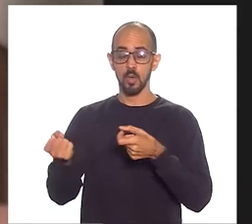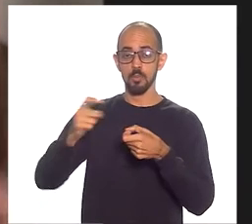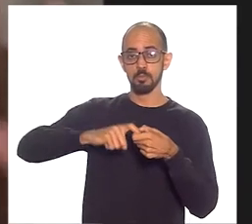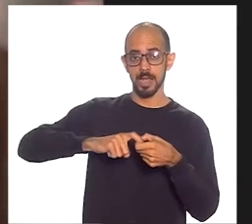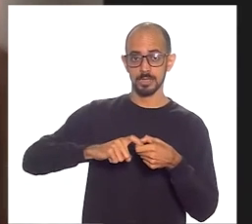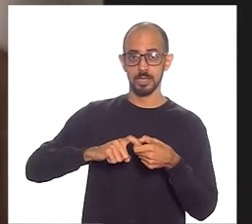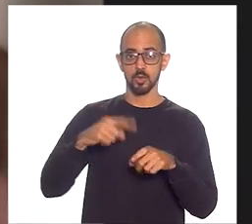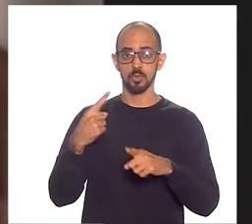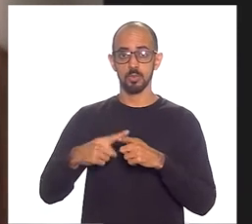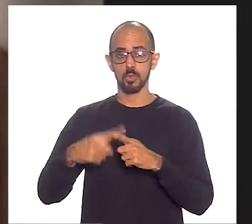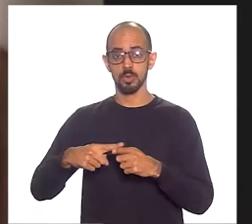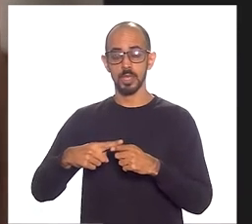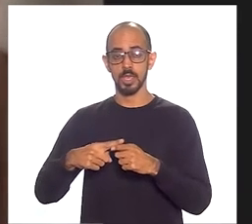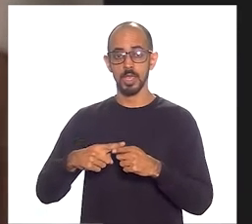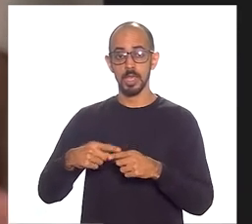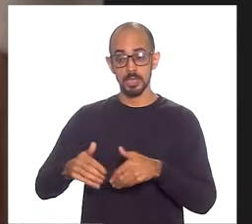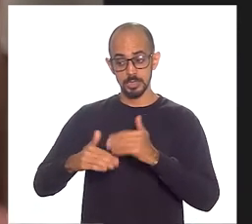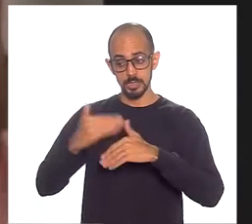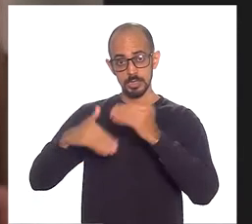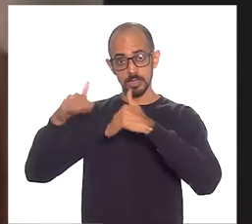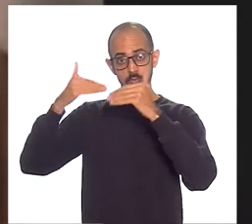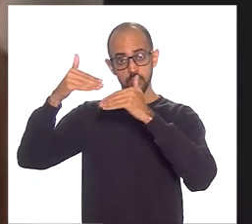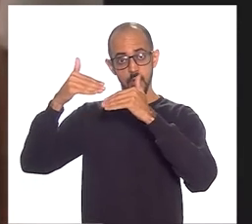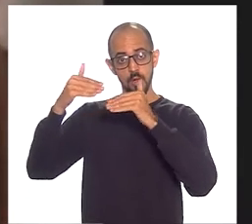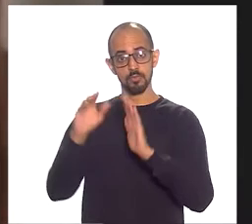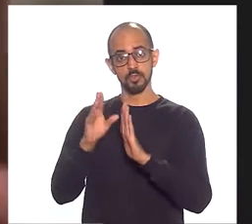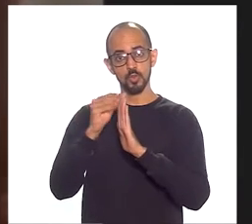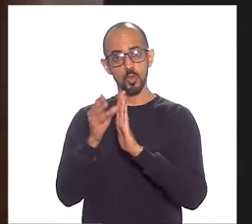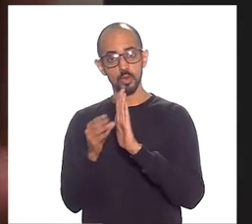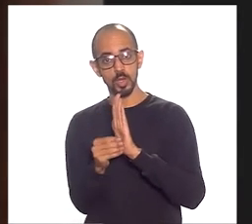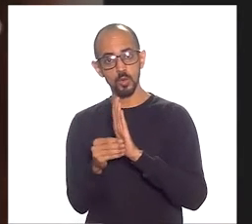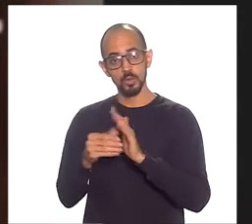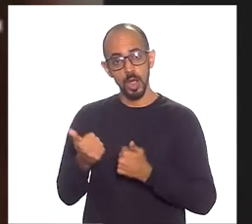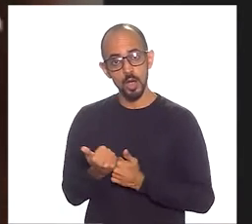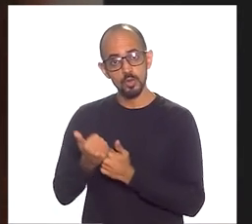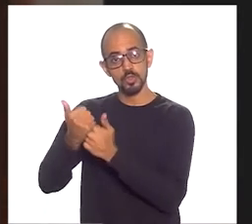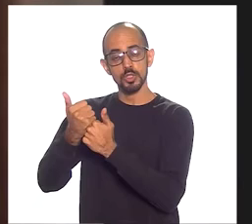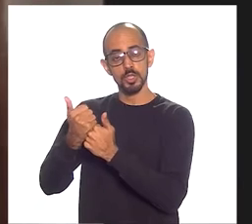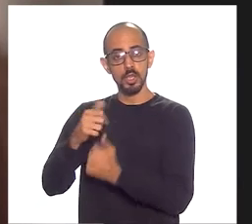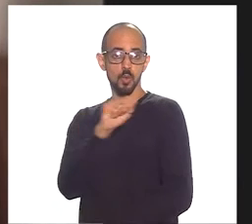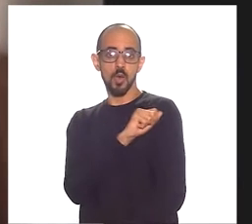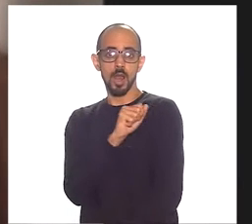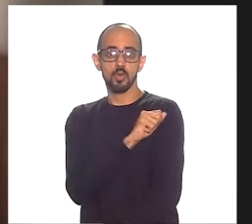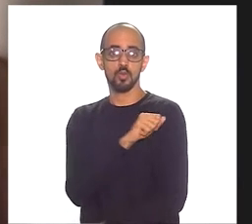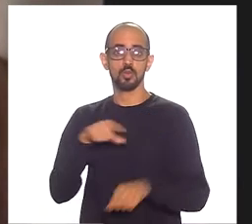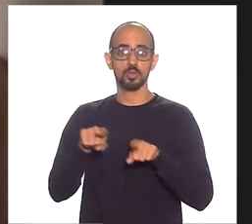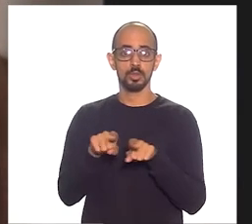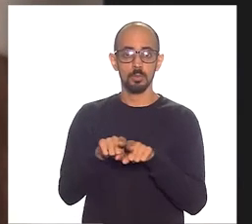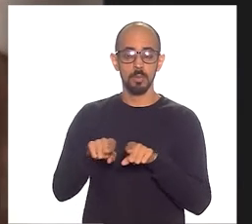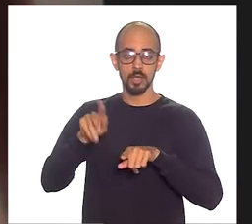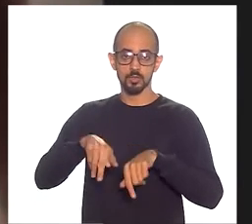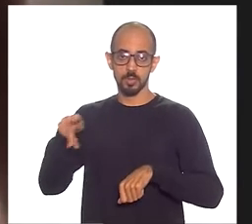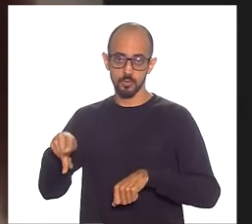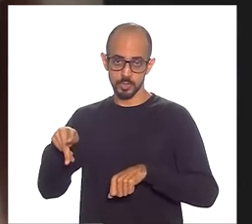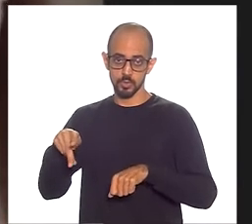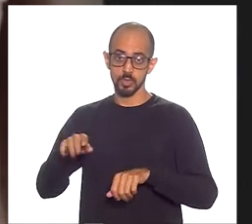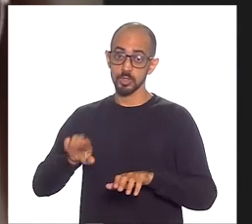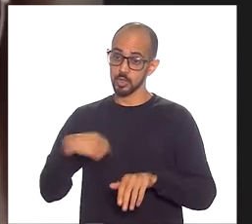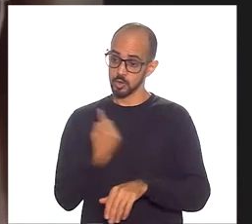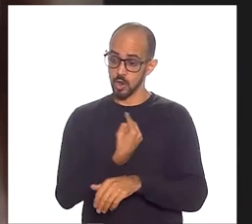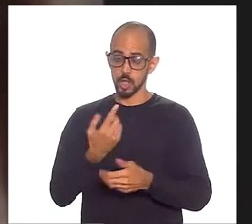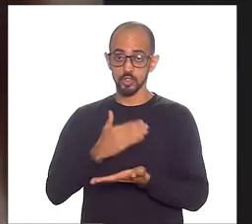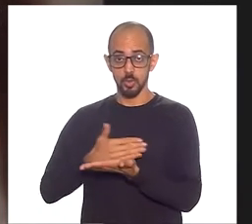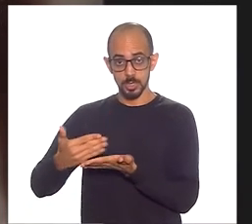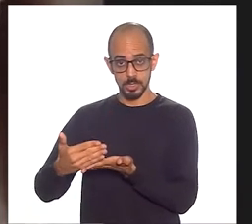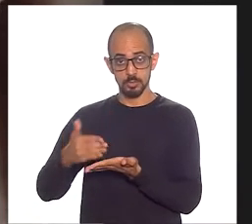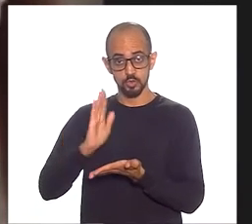parceiro, porque ele desenvolve um componente que auxilia tanto o aluno quanto os professores. A gente já começou